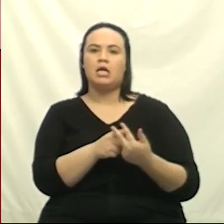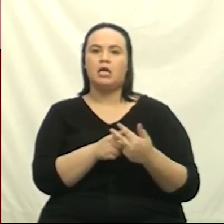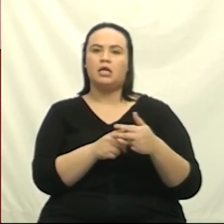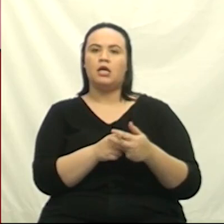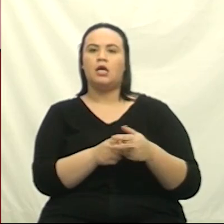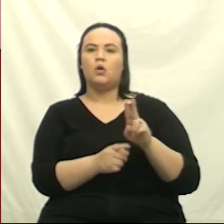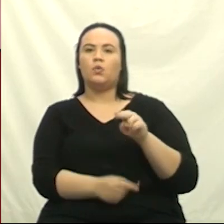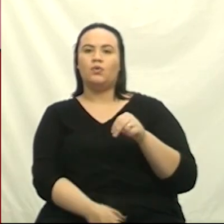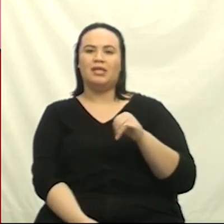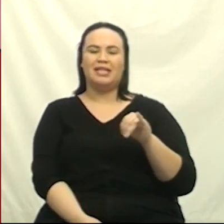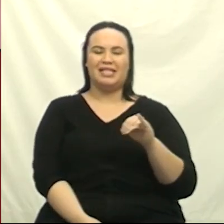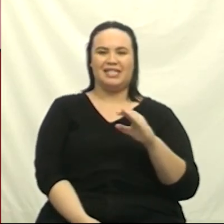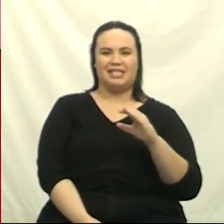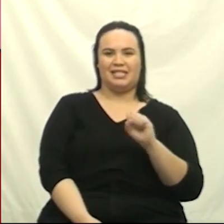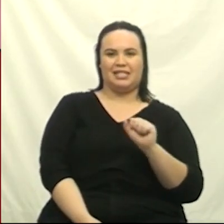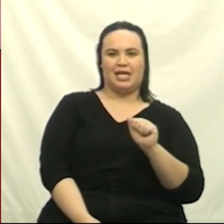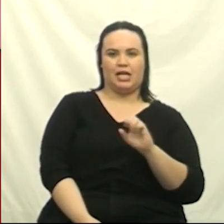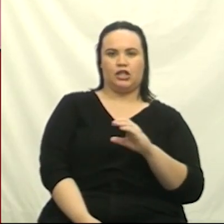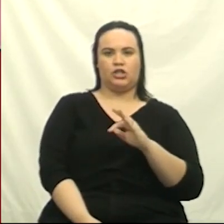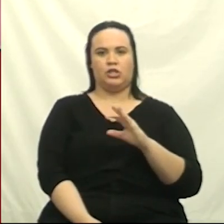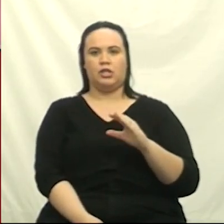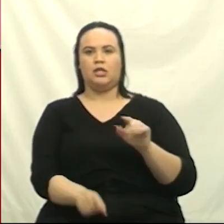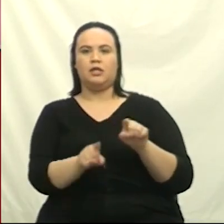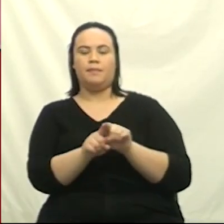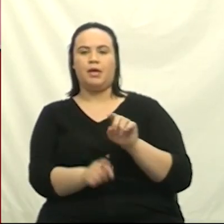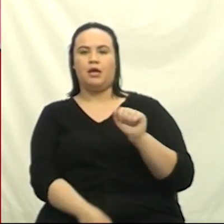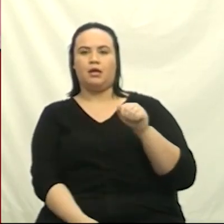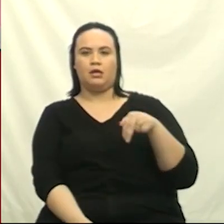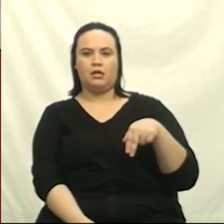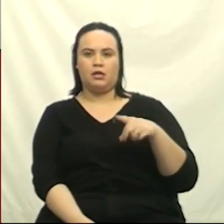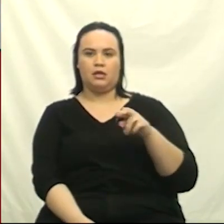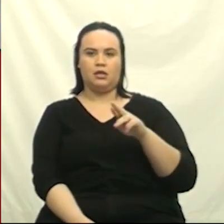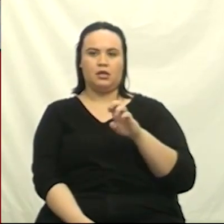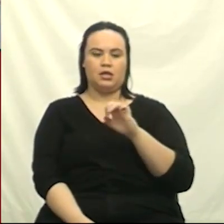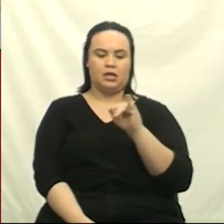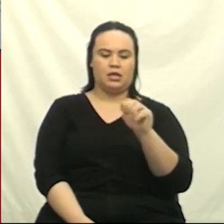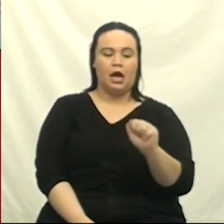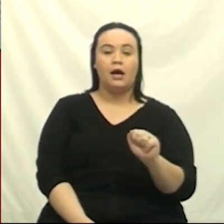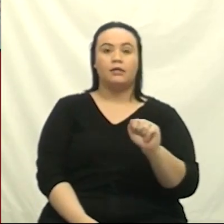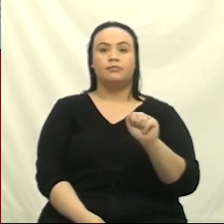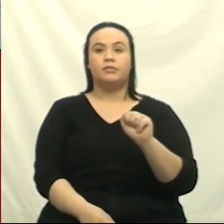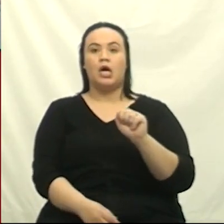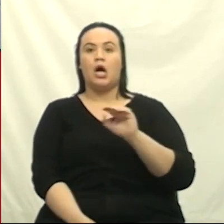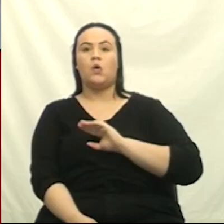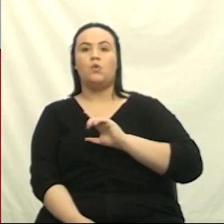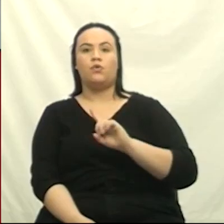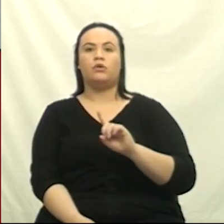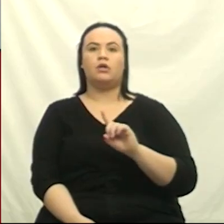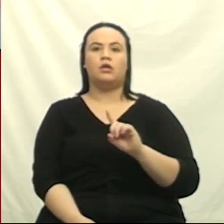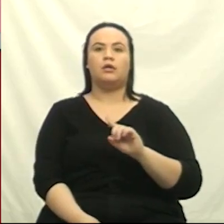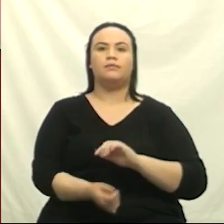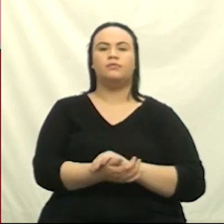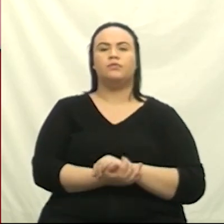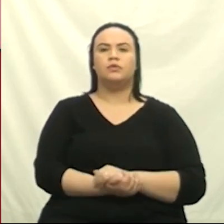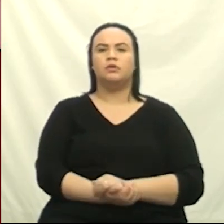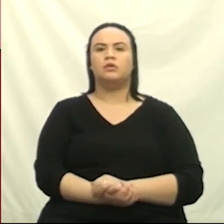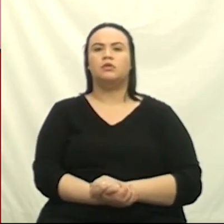Unisat que Andréia Escarduelli coordenadora de